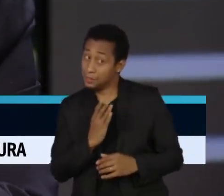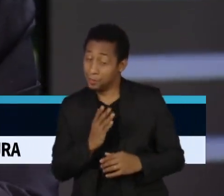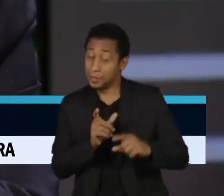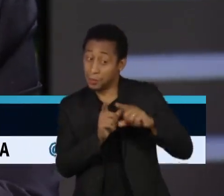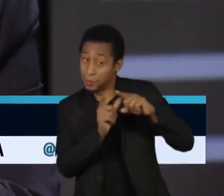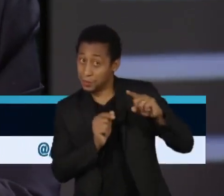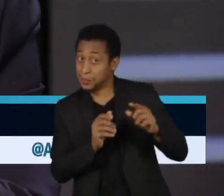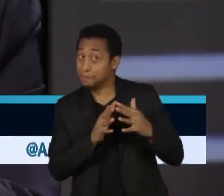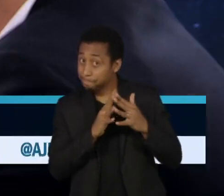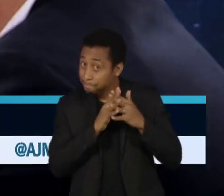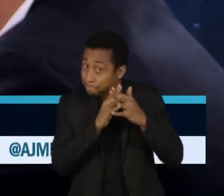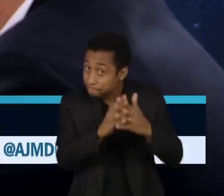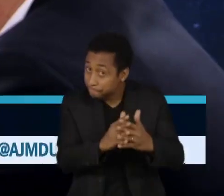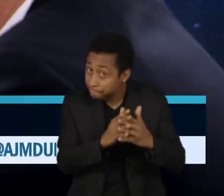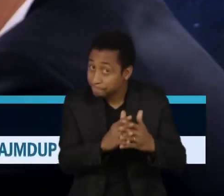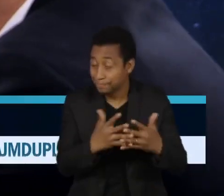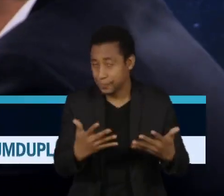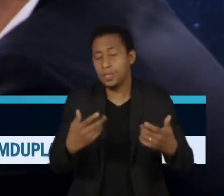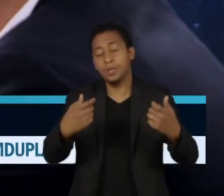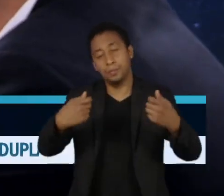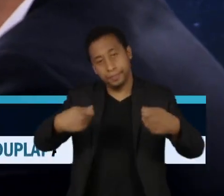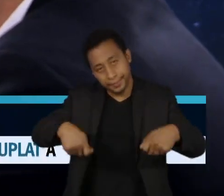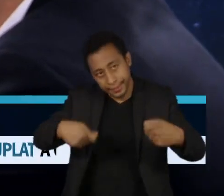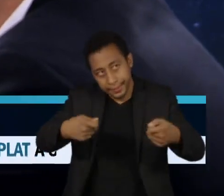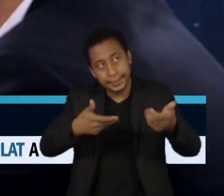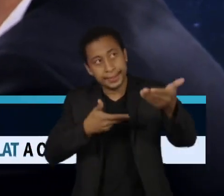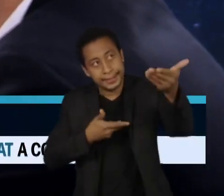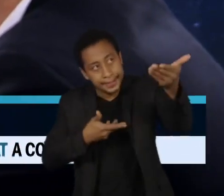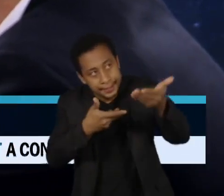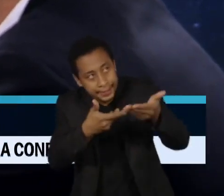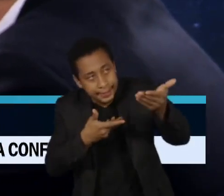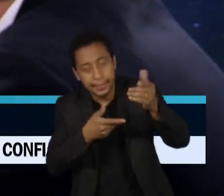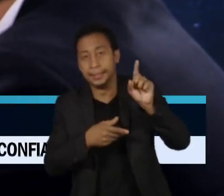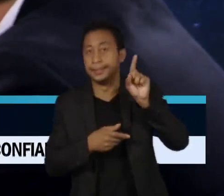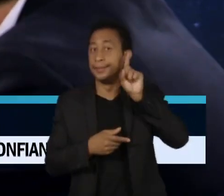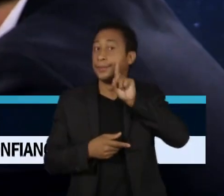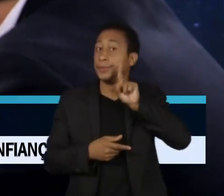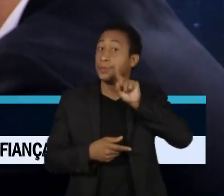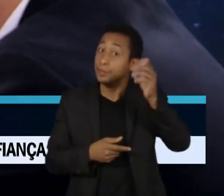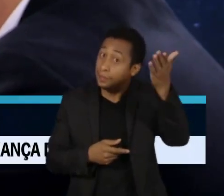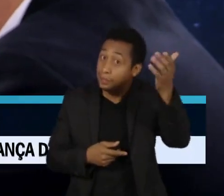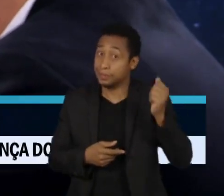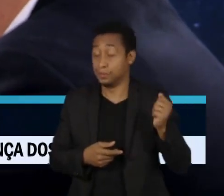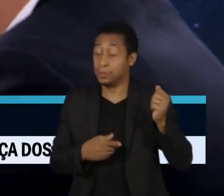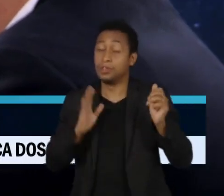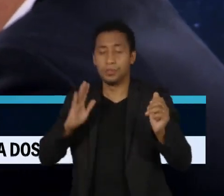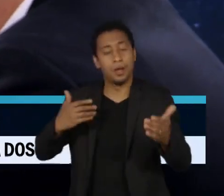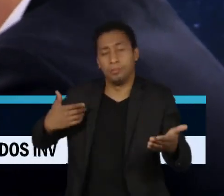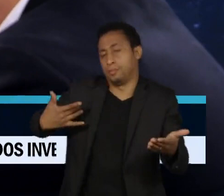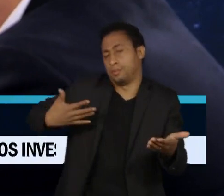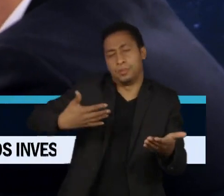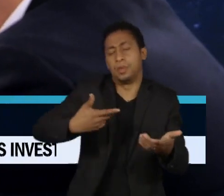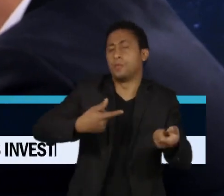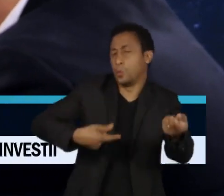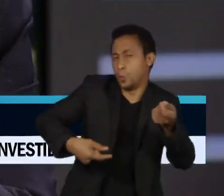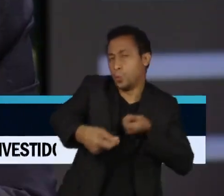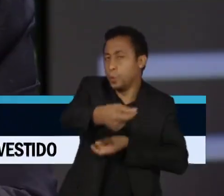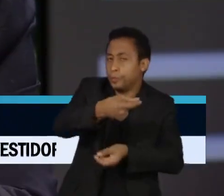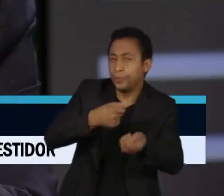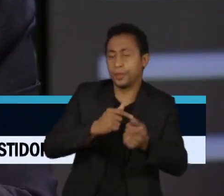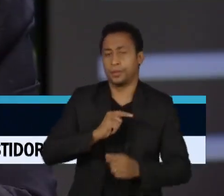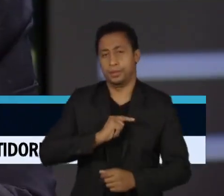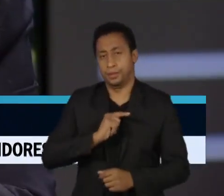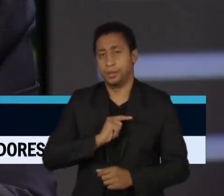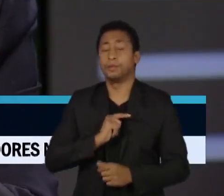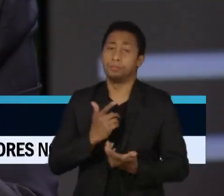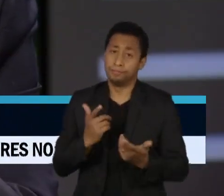de voltar a ter boas relações com os Estados Unidos, que é o nosso parceiro histórico mais que secular, não é de hoje. Temos de discutir a questão